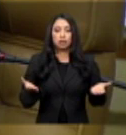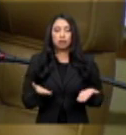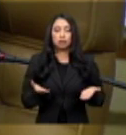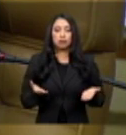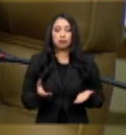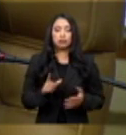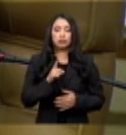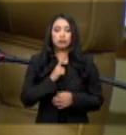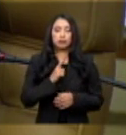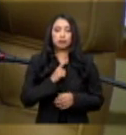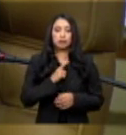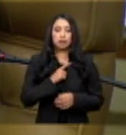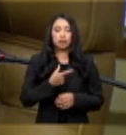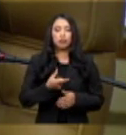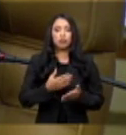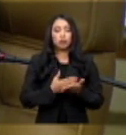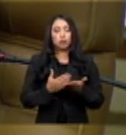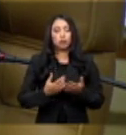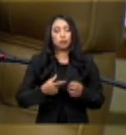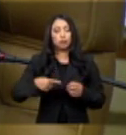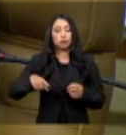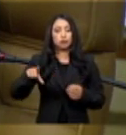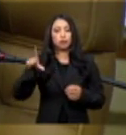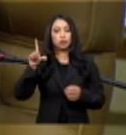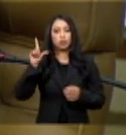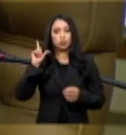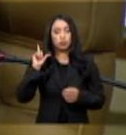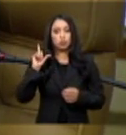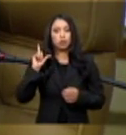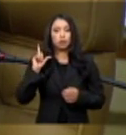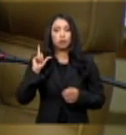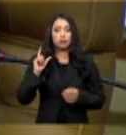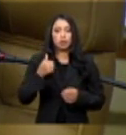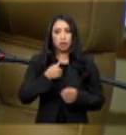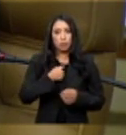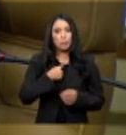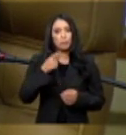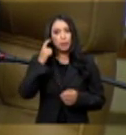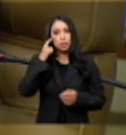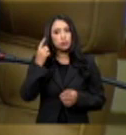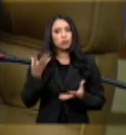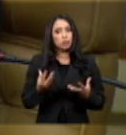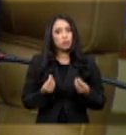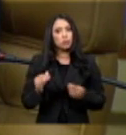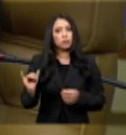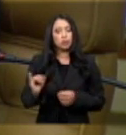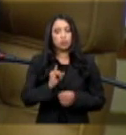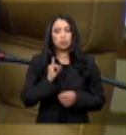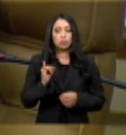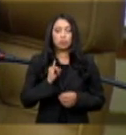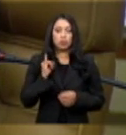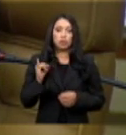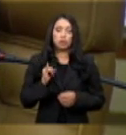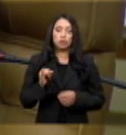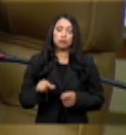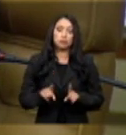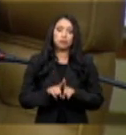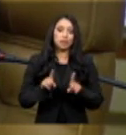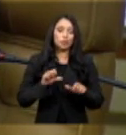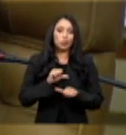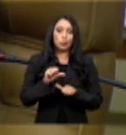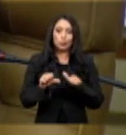completou desde ontem, eu encareço, acho da maior importância, mas me parece que isto não